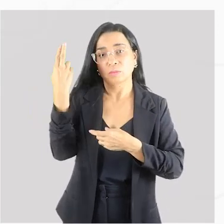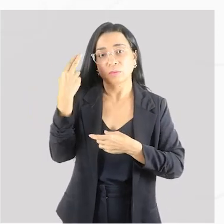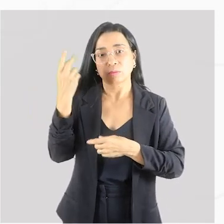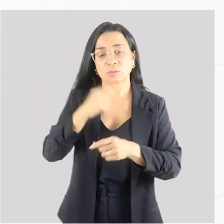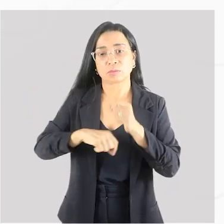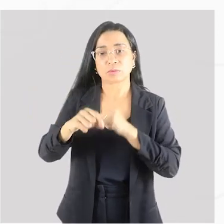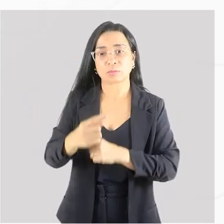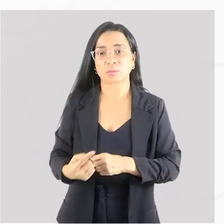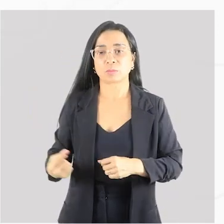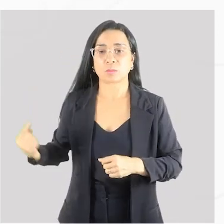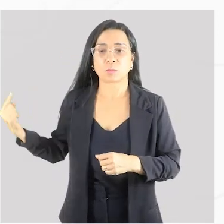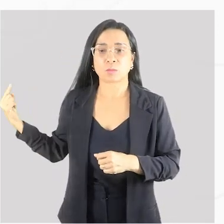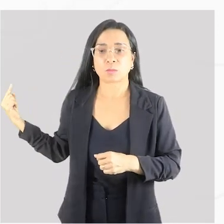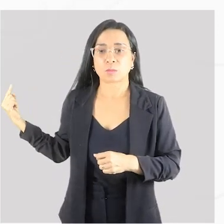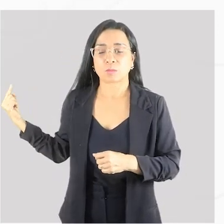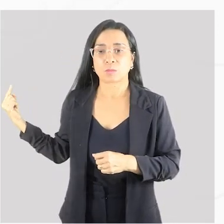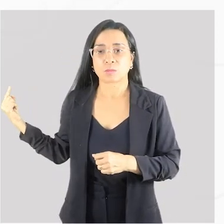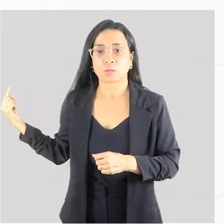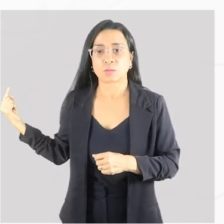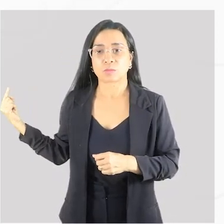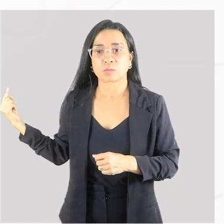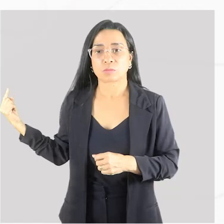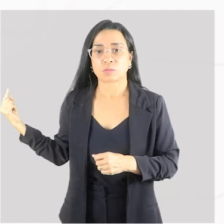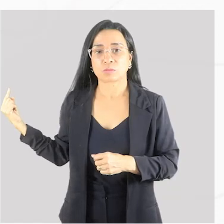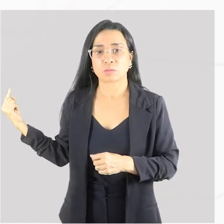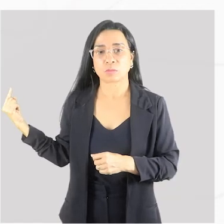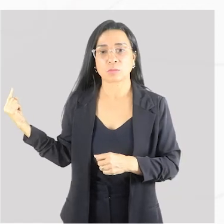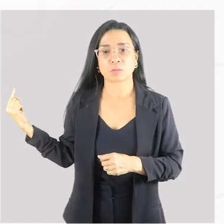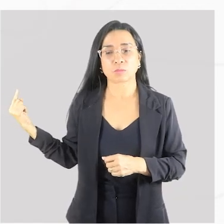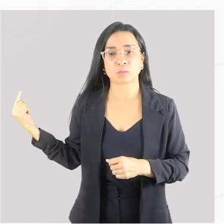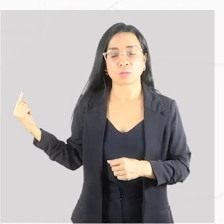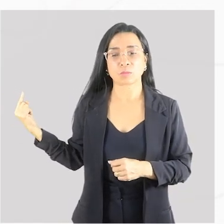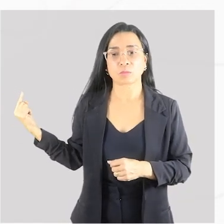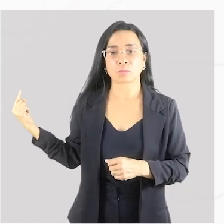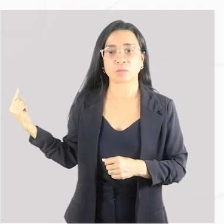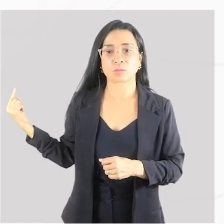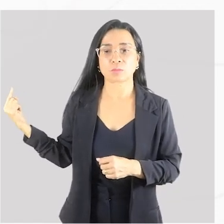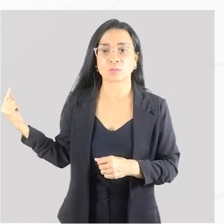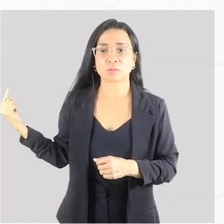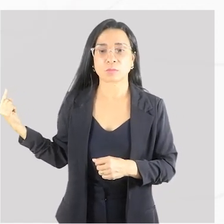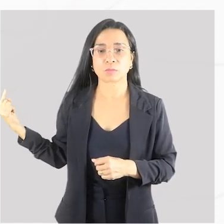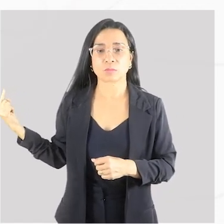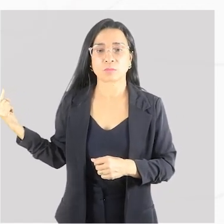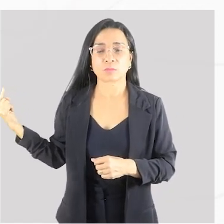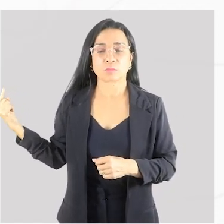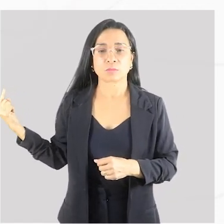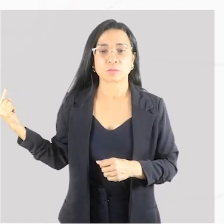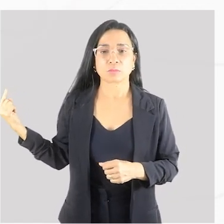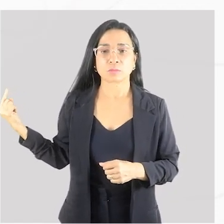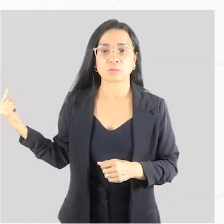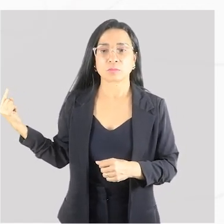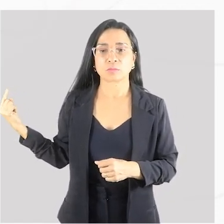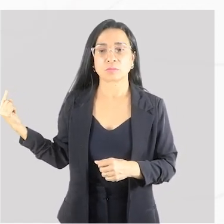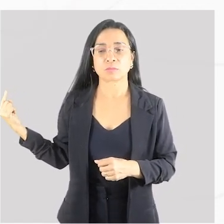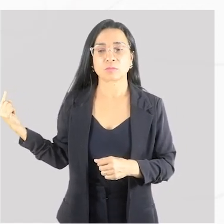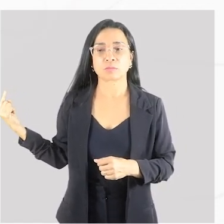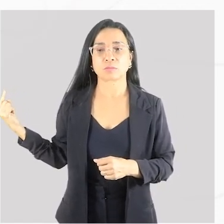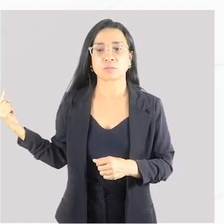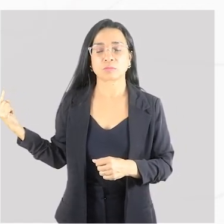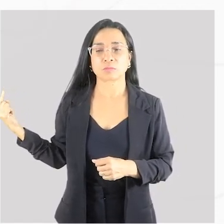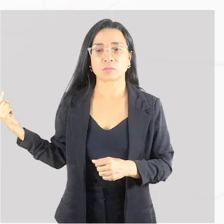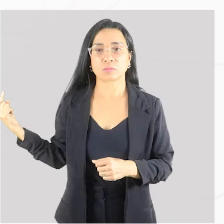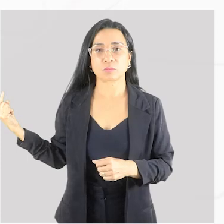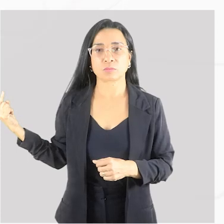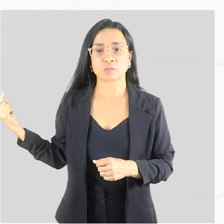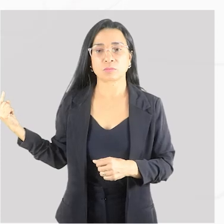conforme acharem conveniente. Dentro dos limites da lei e da natureza, sem pedir permissão ou depender da vontade de qualquer outro, esse